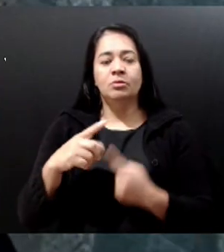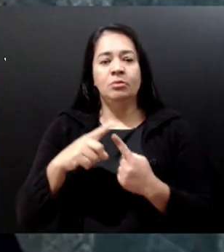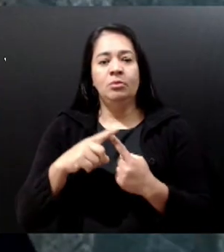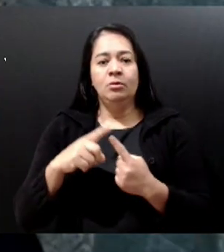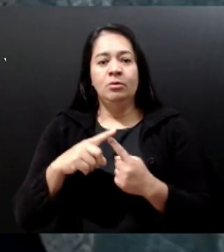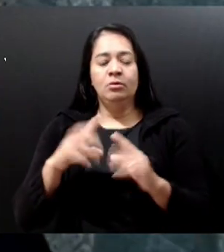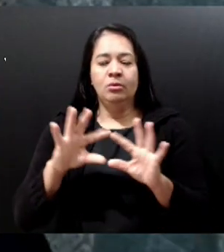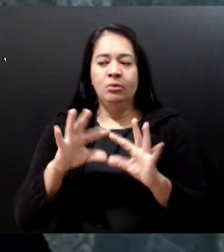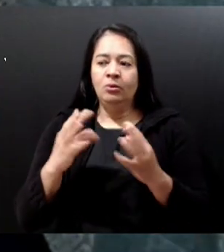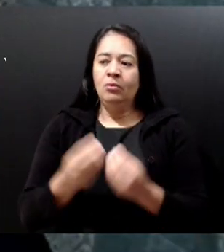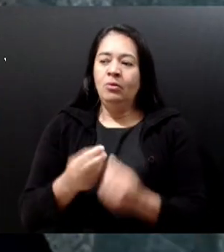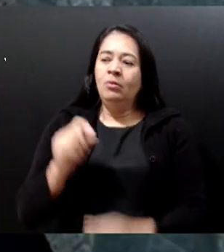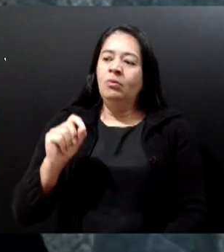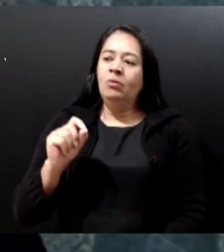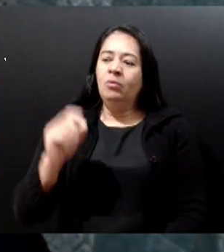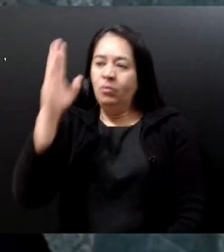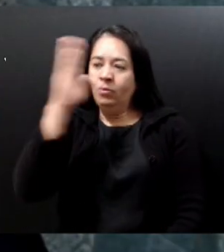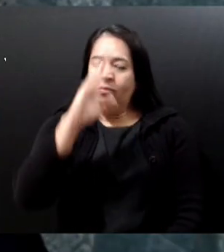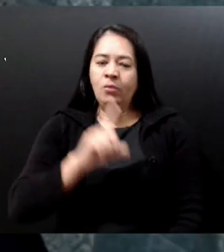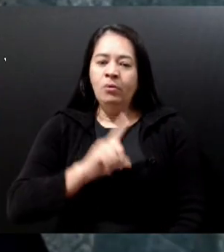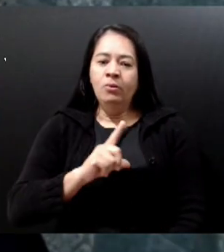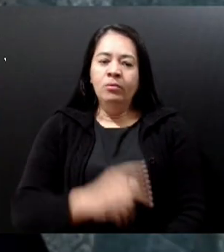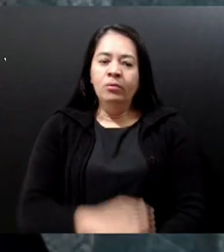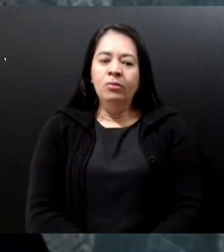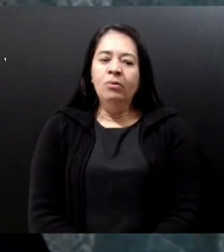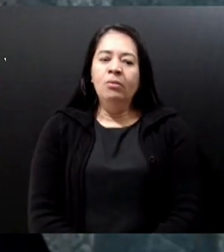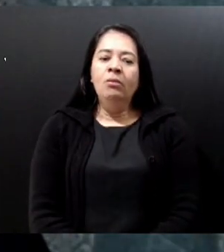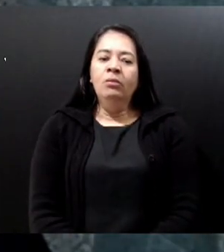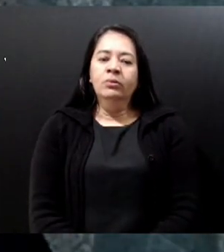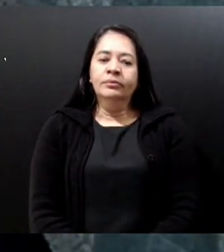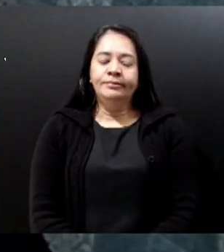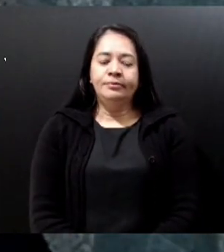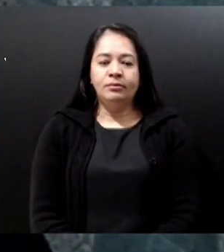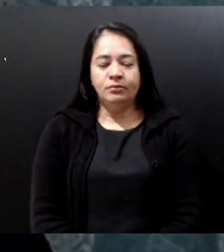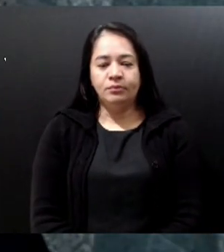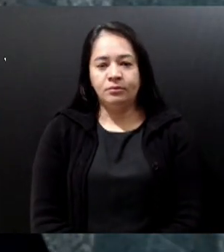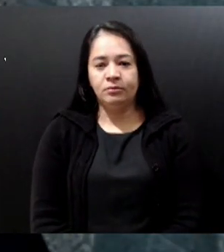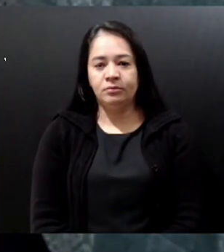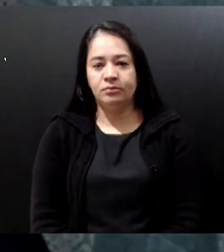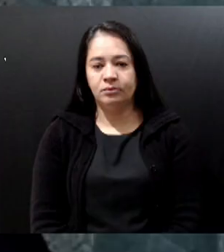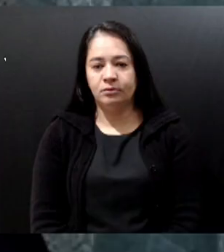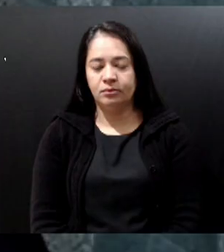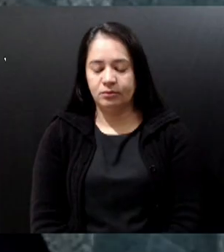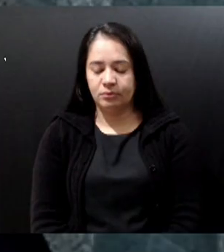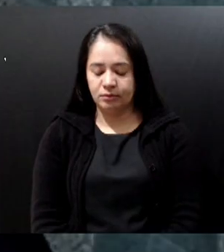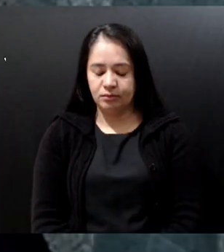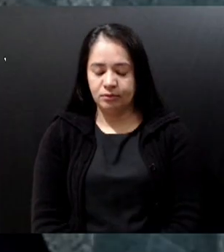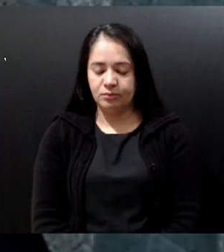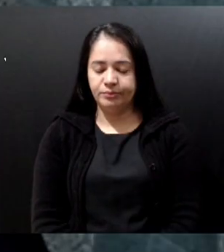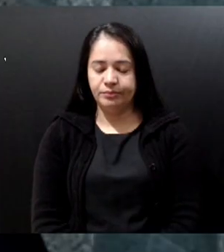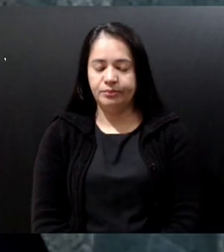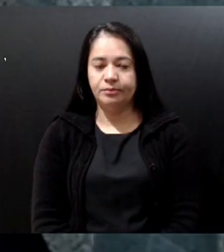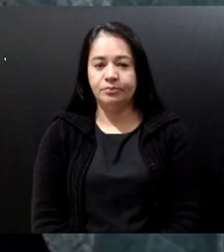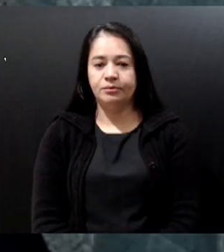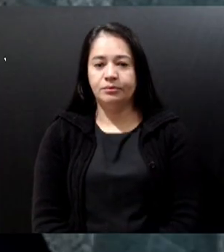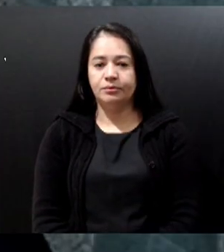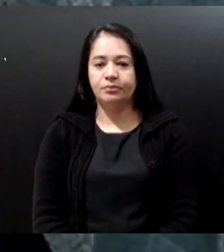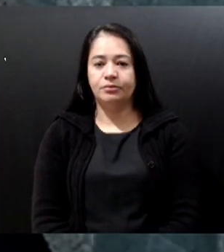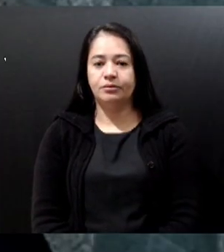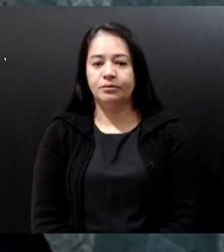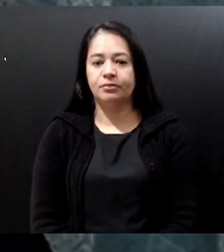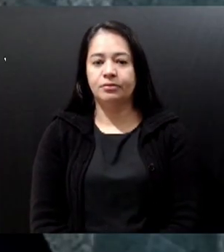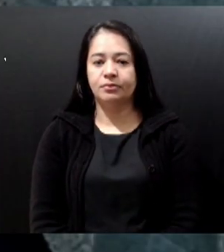Sim, então, quando você vai falar sobre criança e adolescente, você tem basicamente